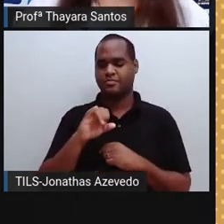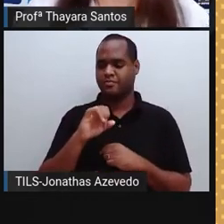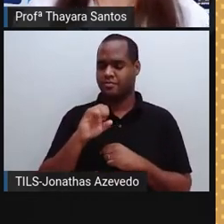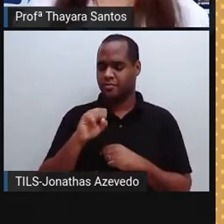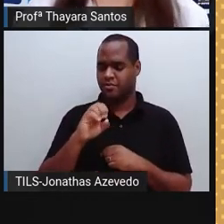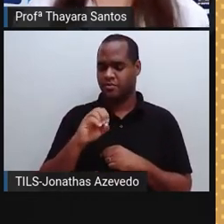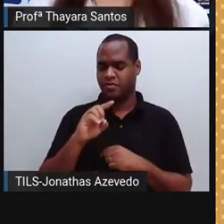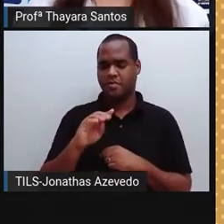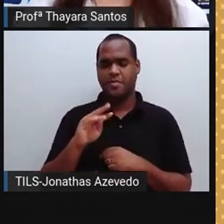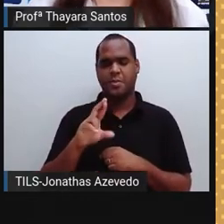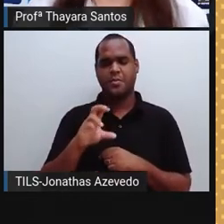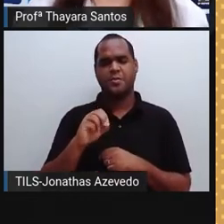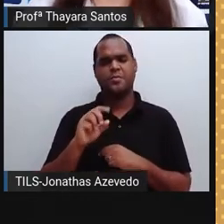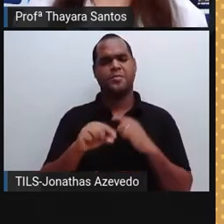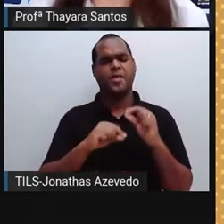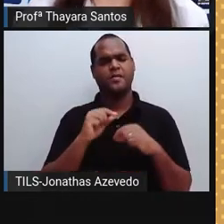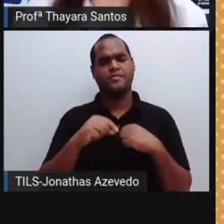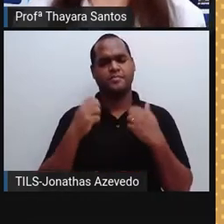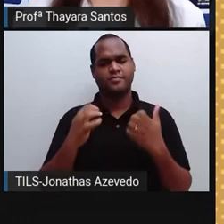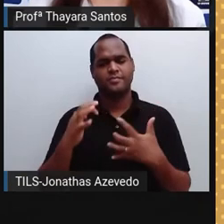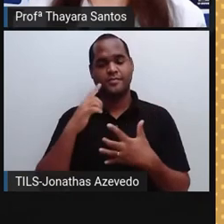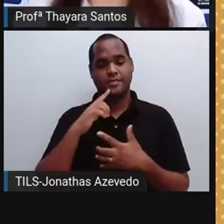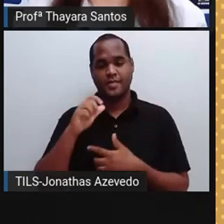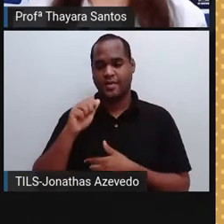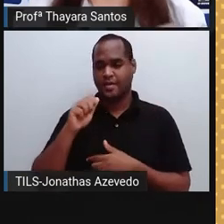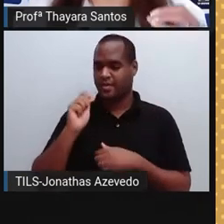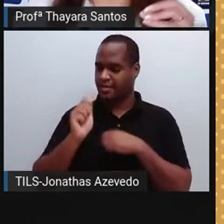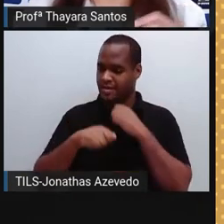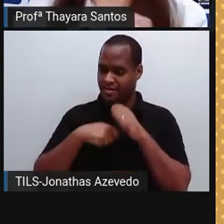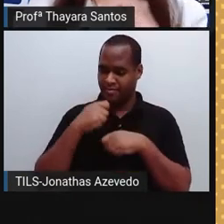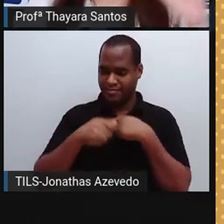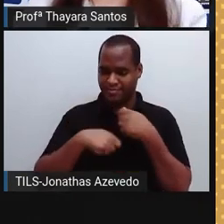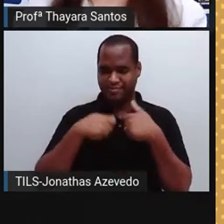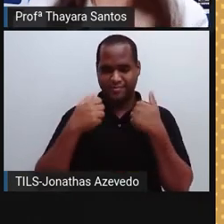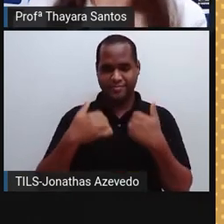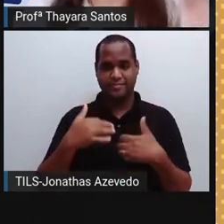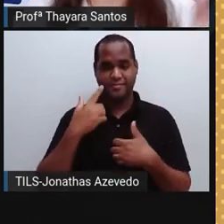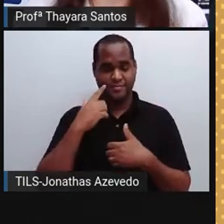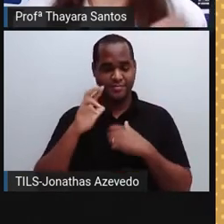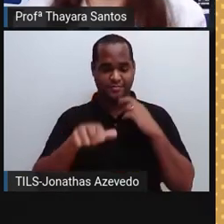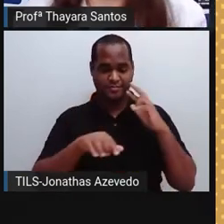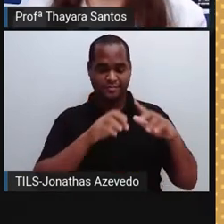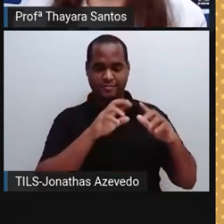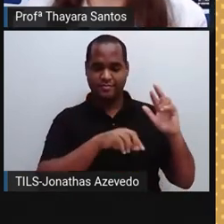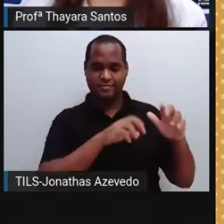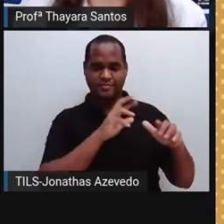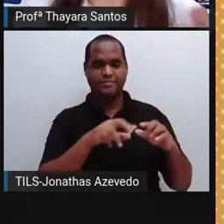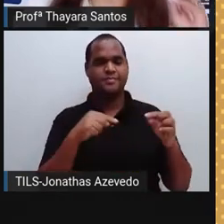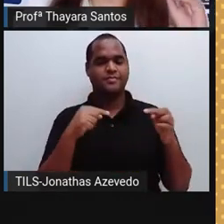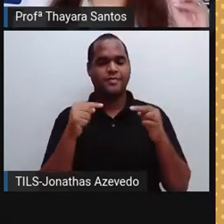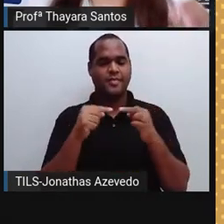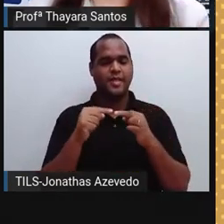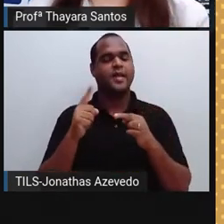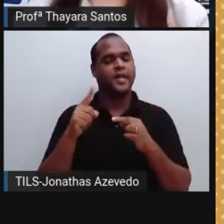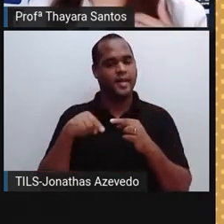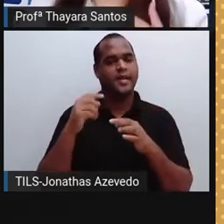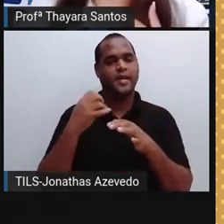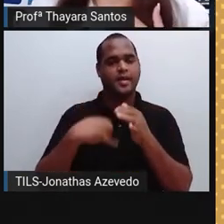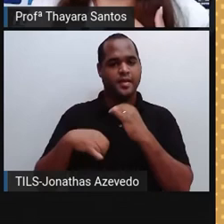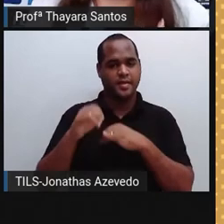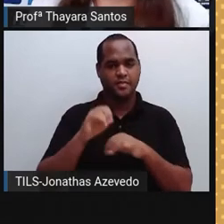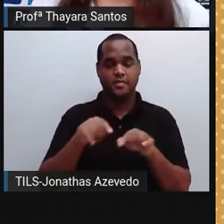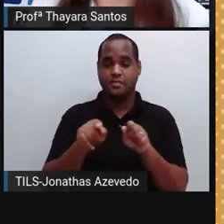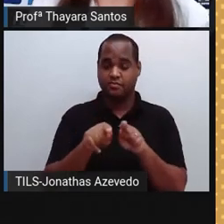isóbaros? Então, os isóbaros são aqueles átomos que são de diferentes elementos químicos. Então, eles têm